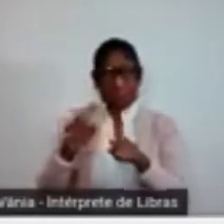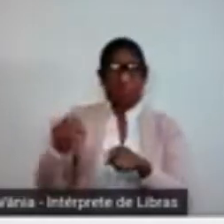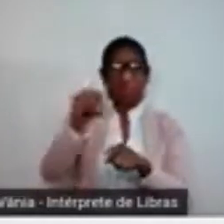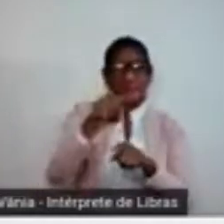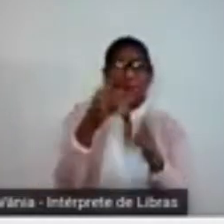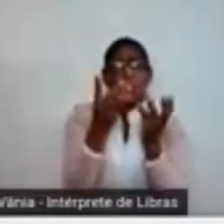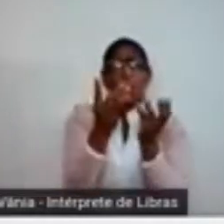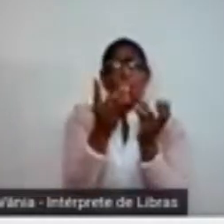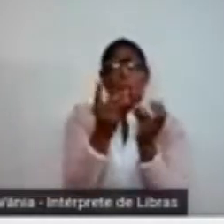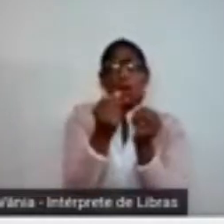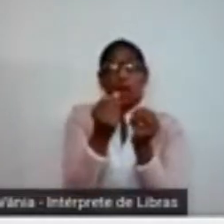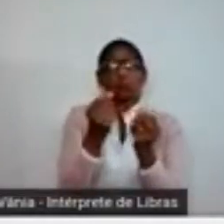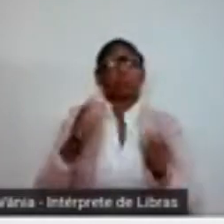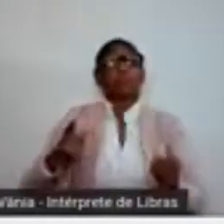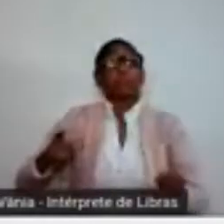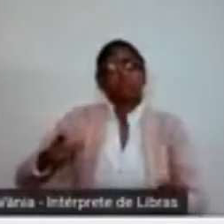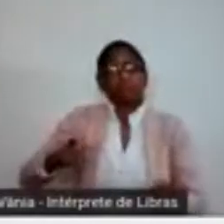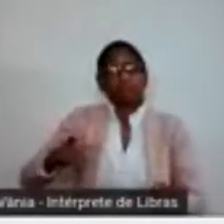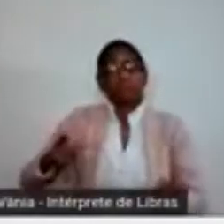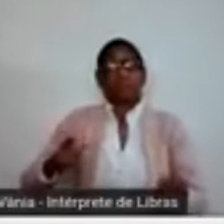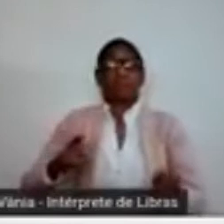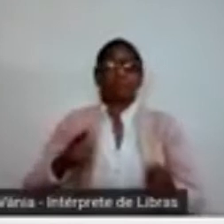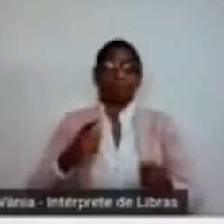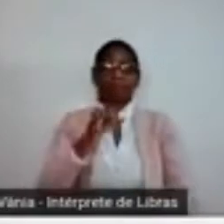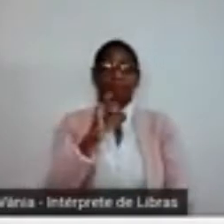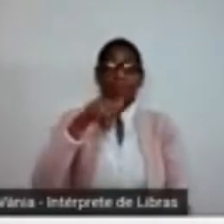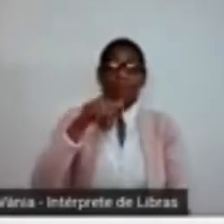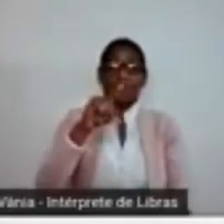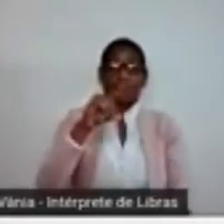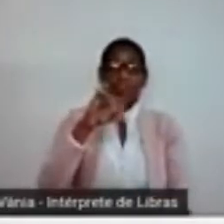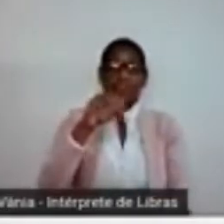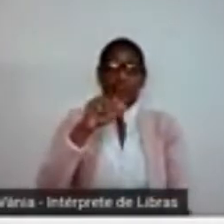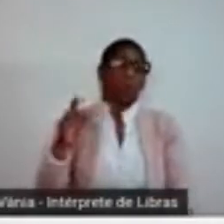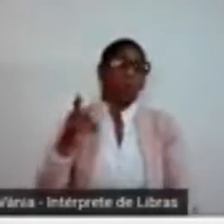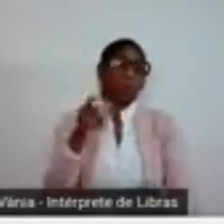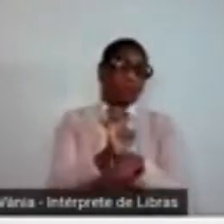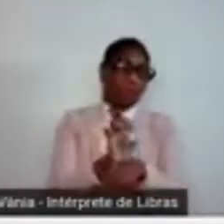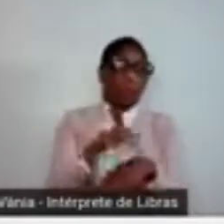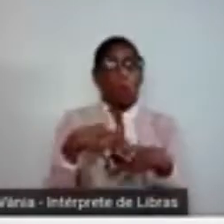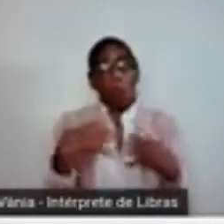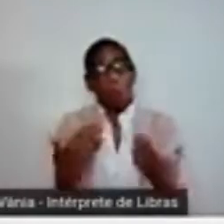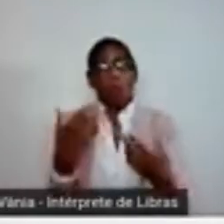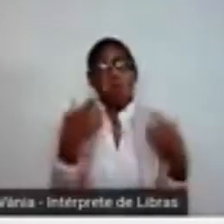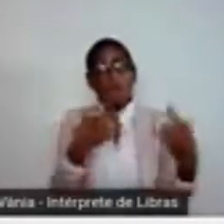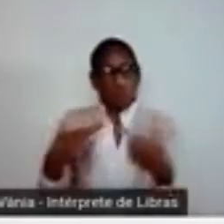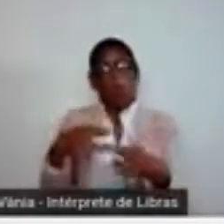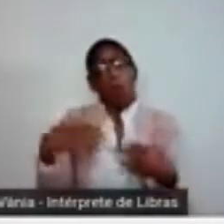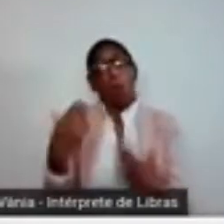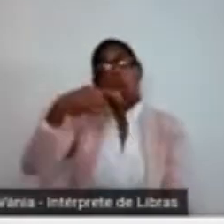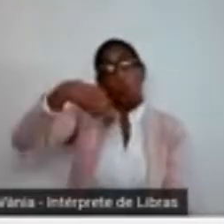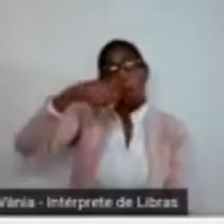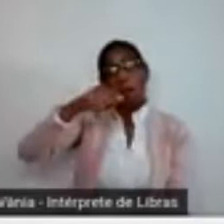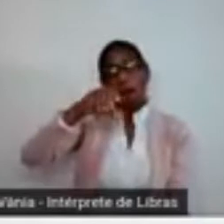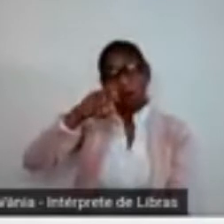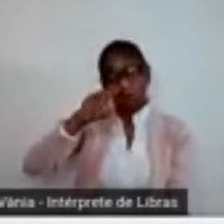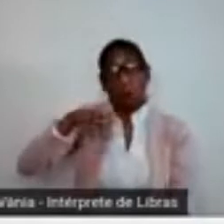da nota é efeito de indicadores estaduais, macro-regionais ou regionais, a gente